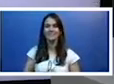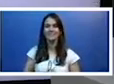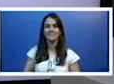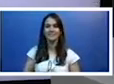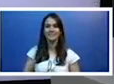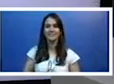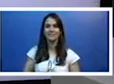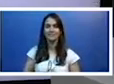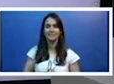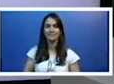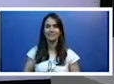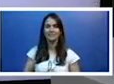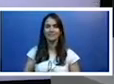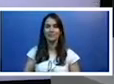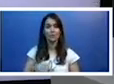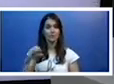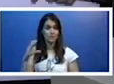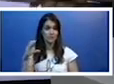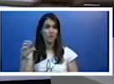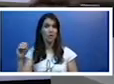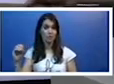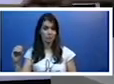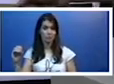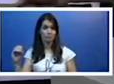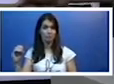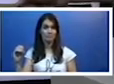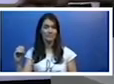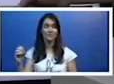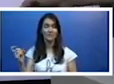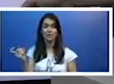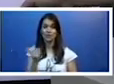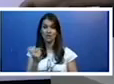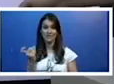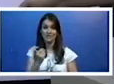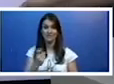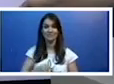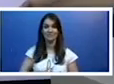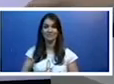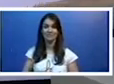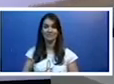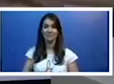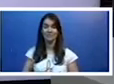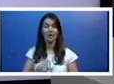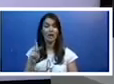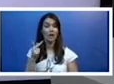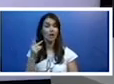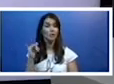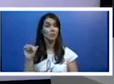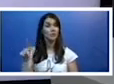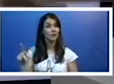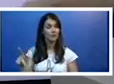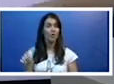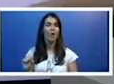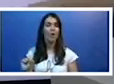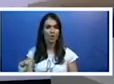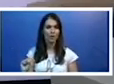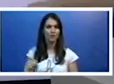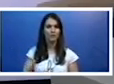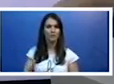No lugar do CO, que é o cateto oposto, coloco o x. No lugar da hipotenusa, coloco o 8.